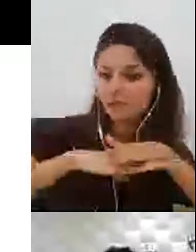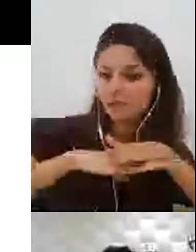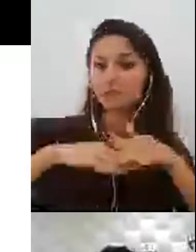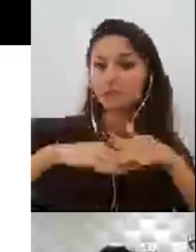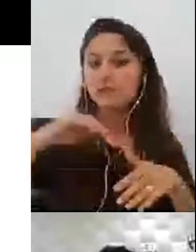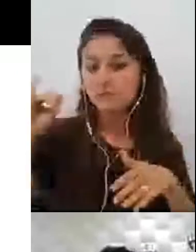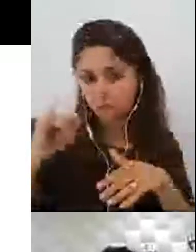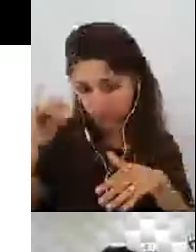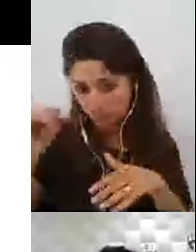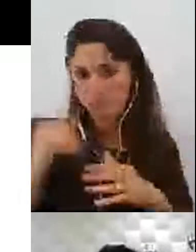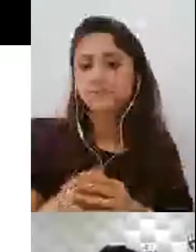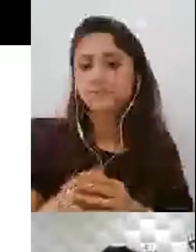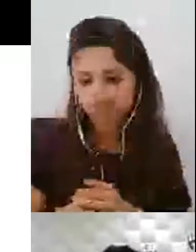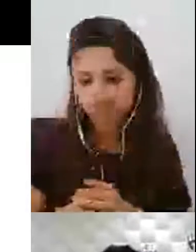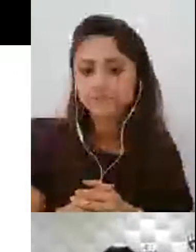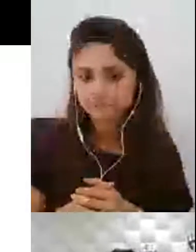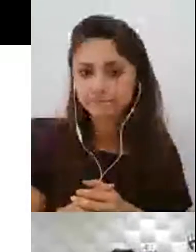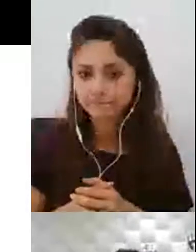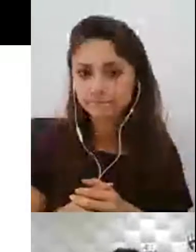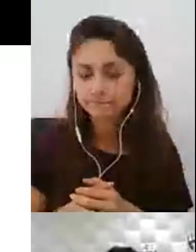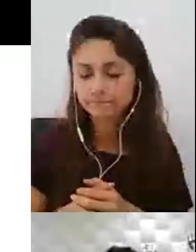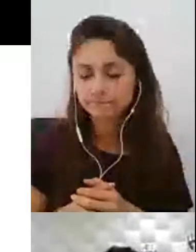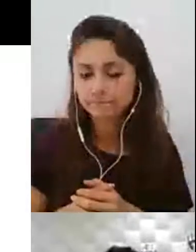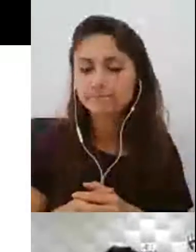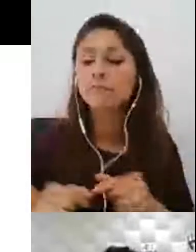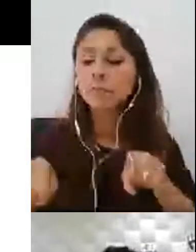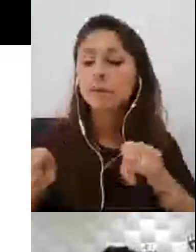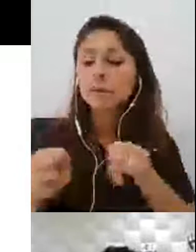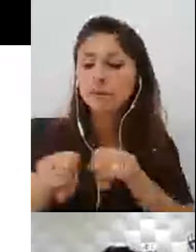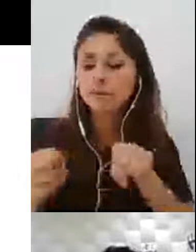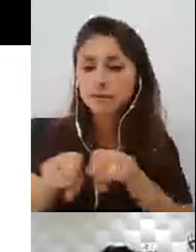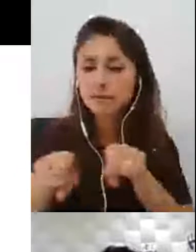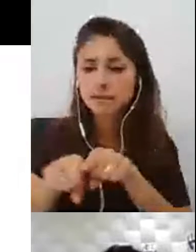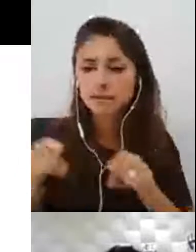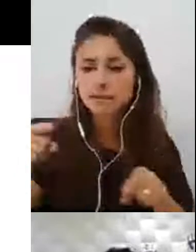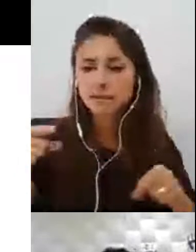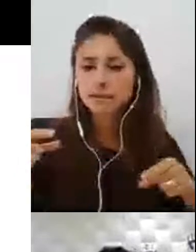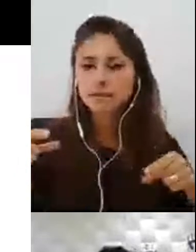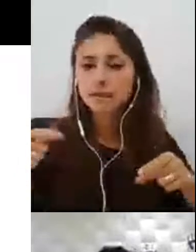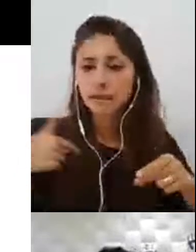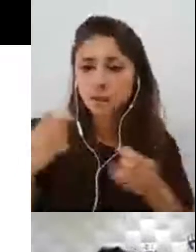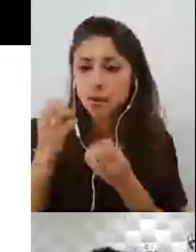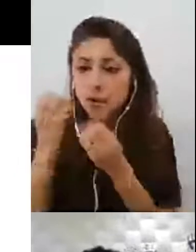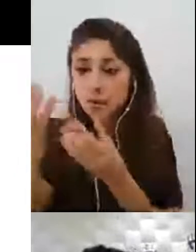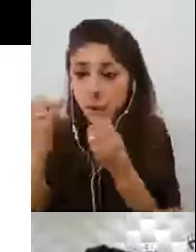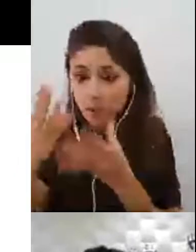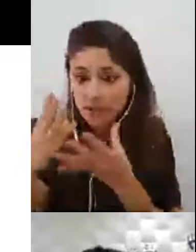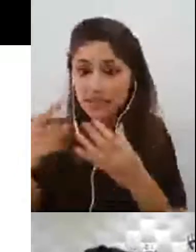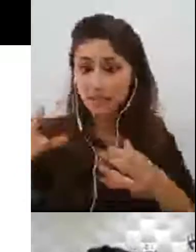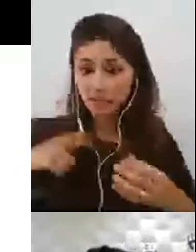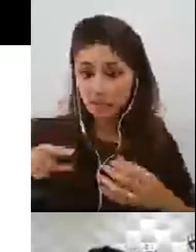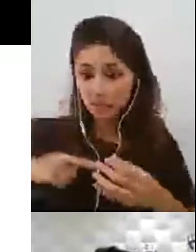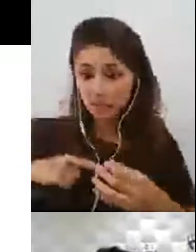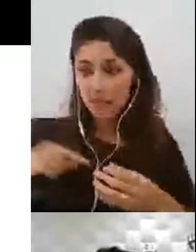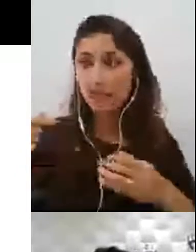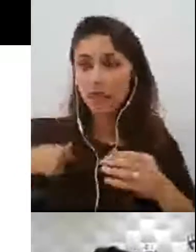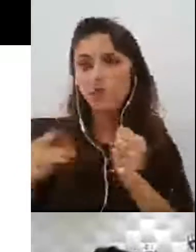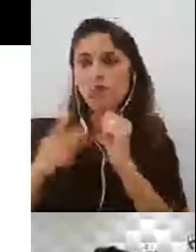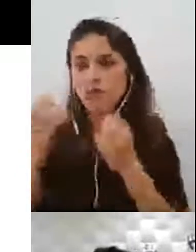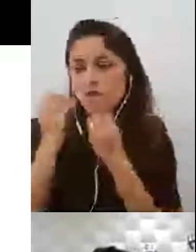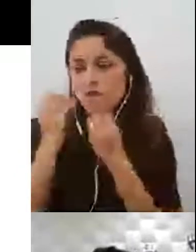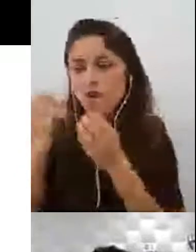devidamente divulgado e transformado naquela minha necessidade em informações, a segurança de todas essas